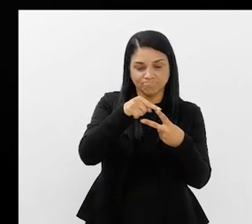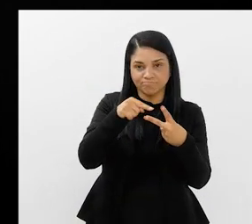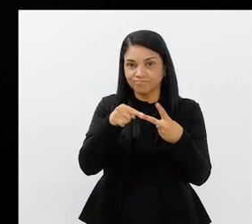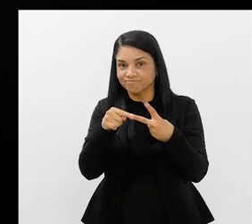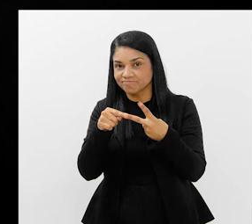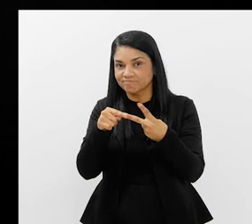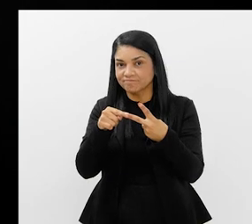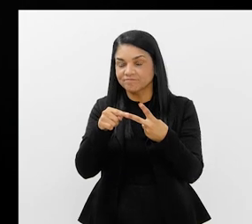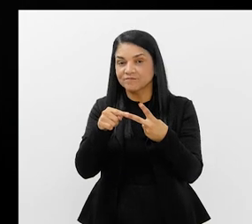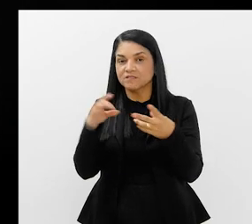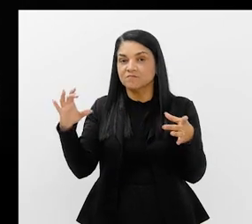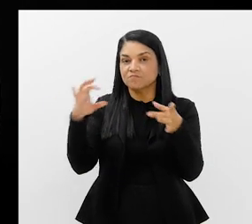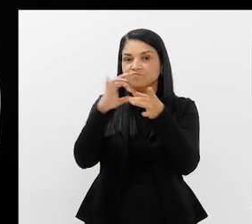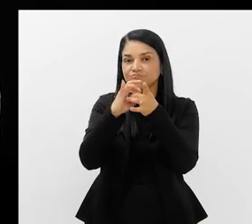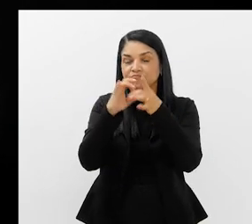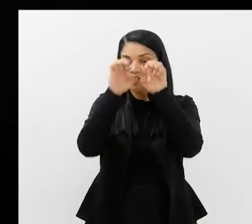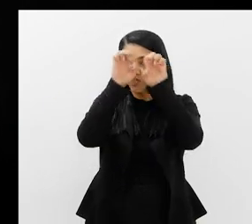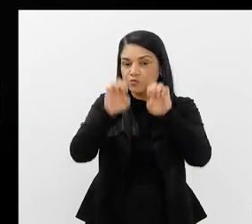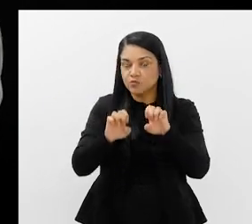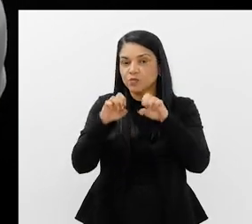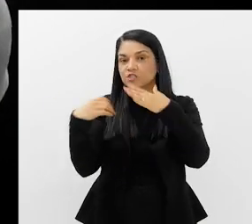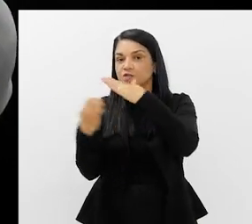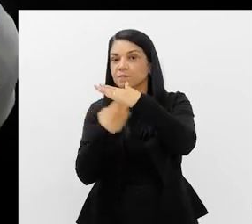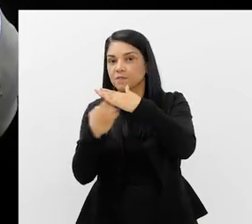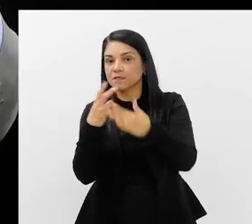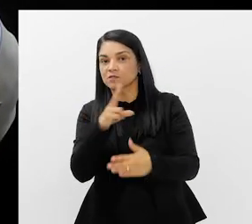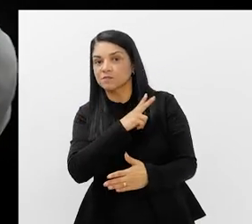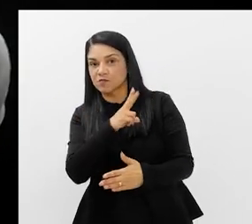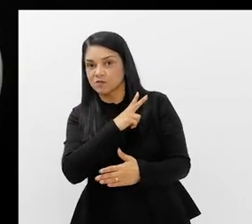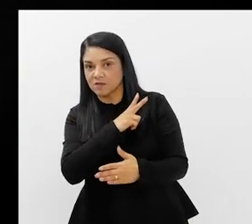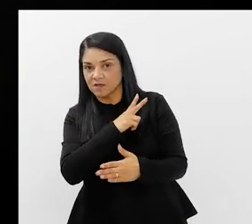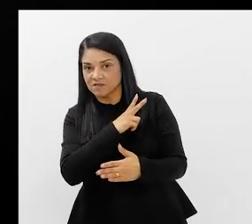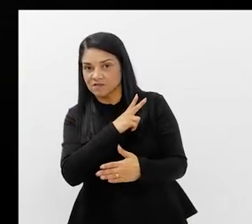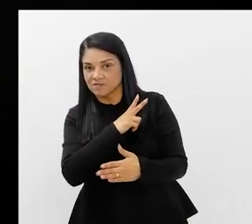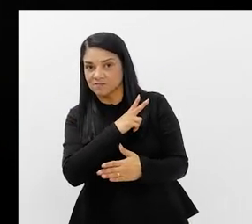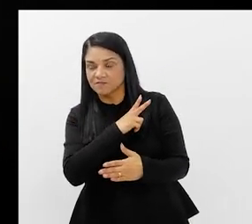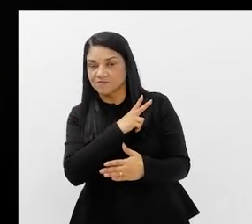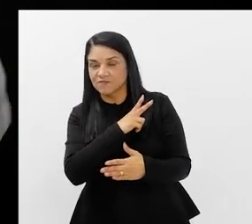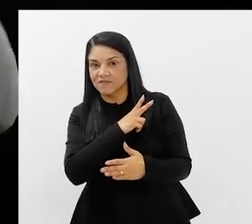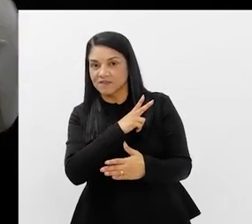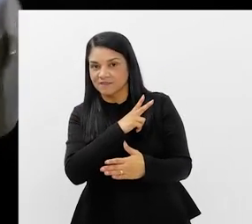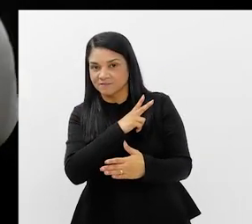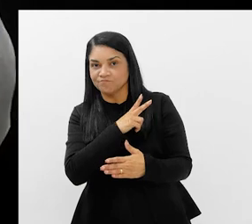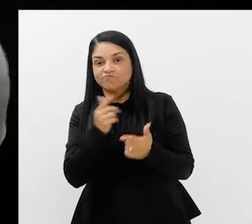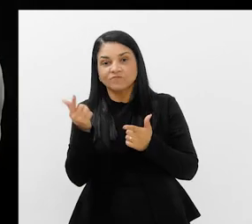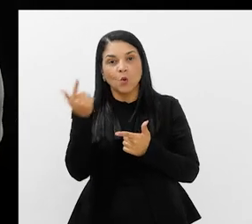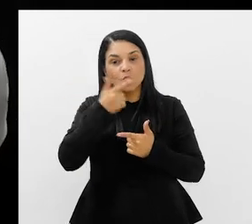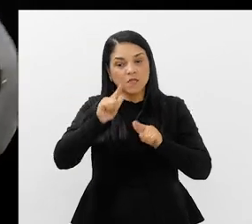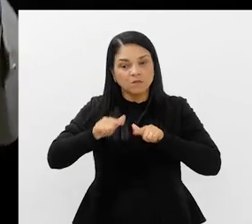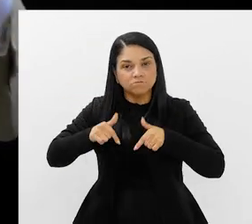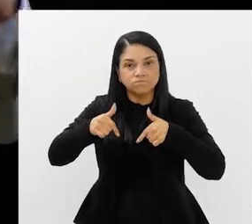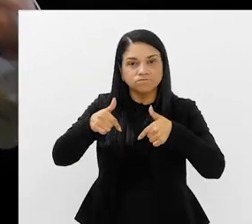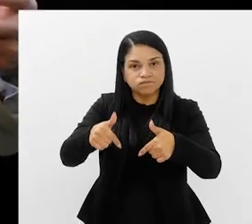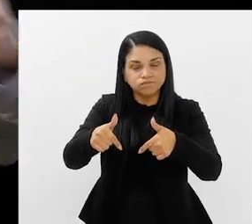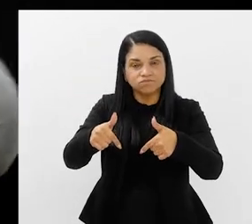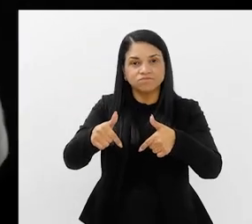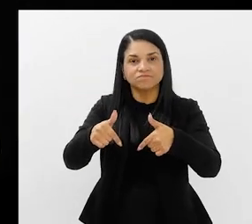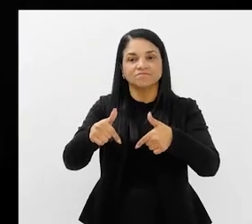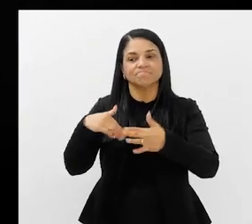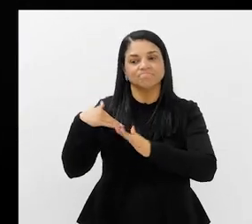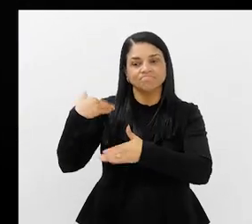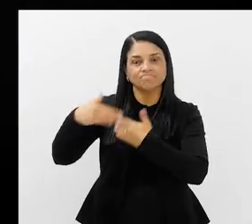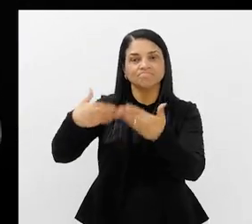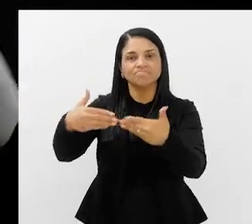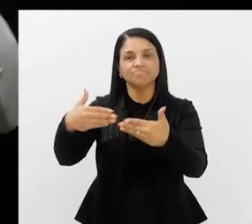elas se conectam com estruturas estatais que, independentemente de governo, você faz